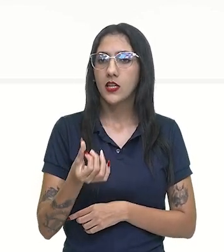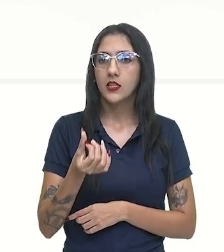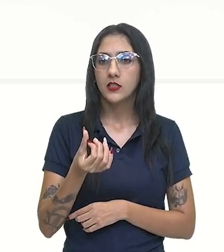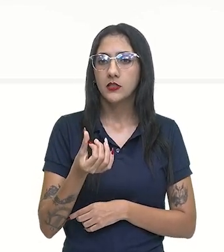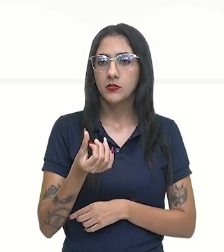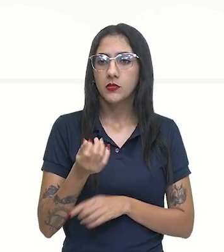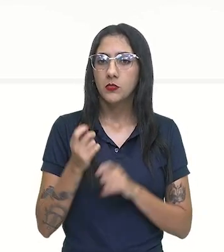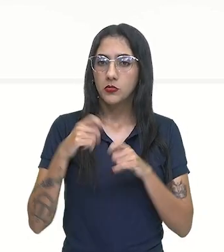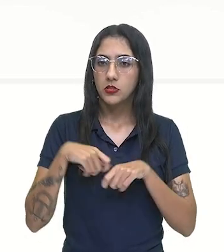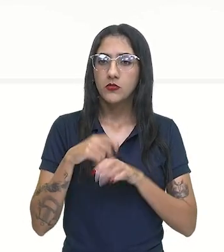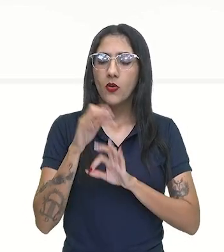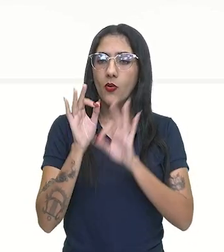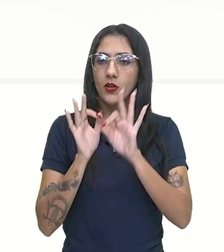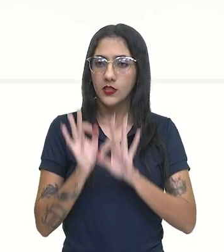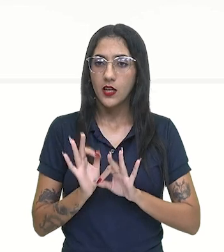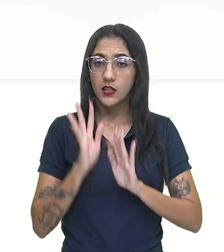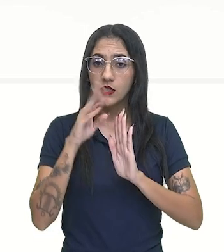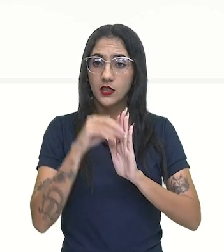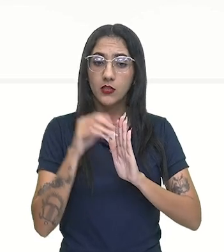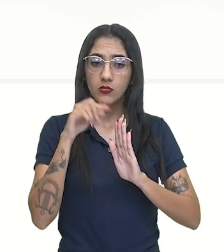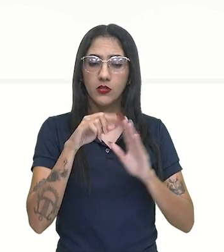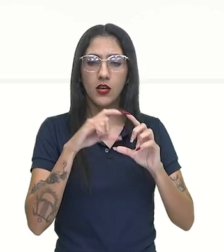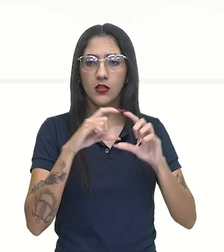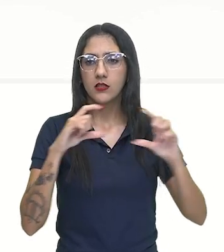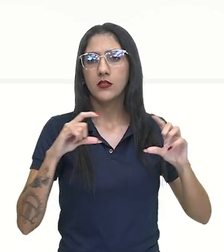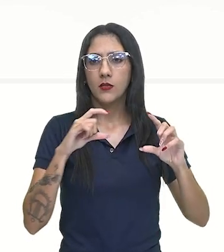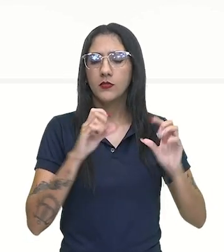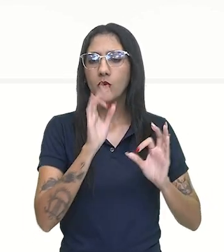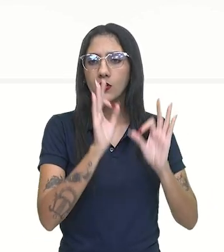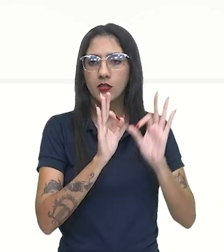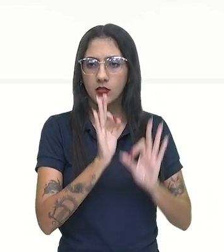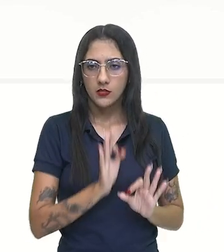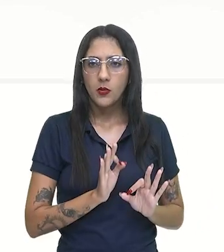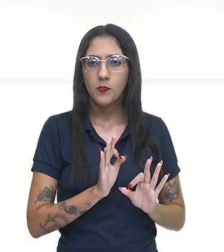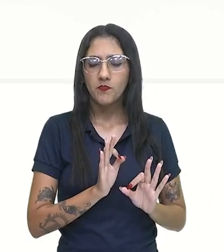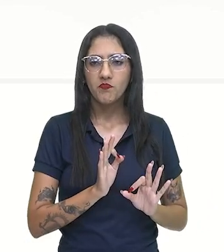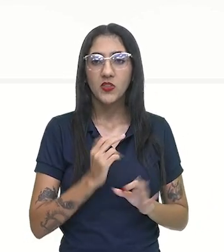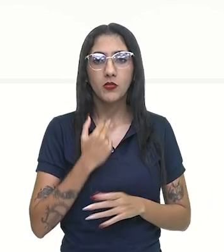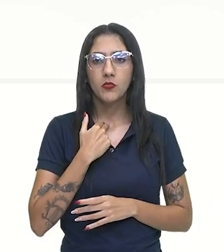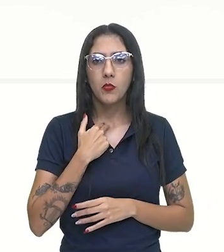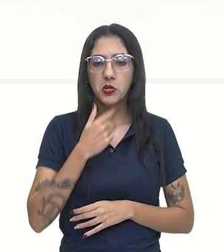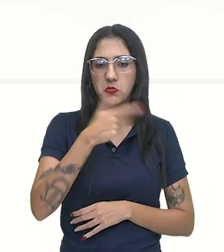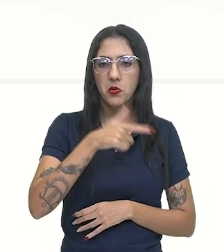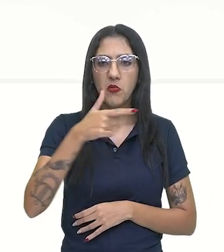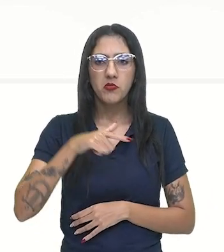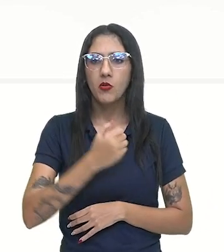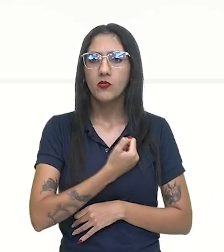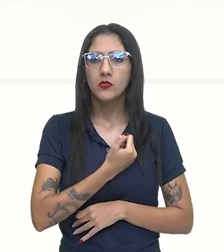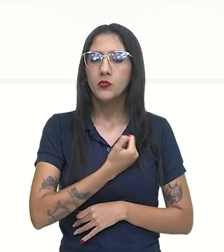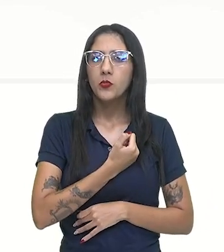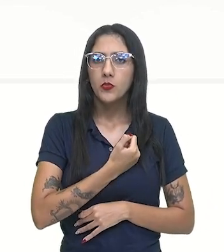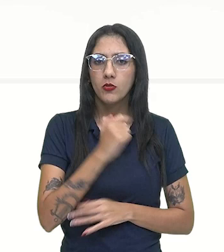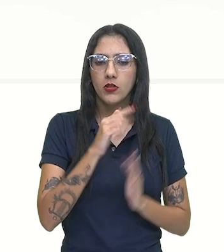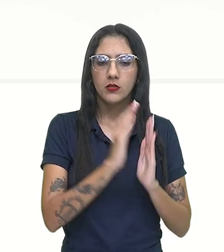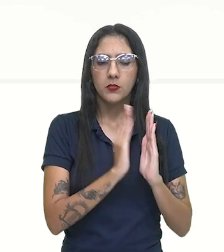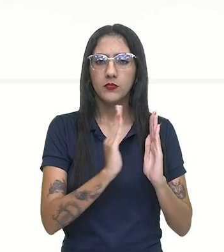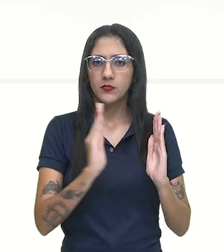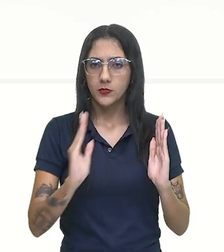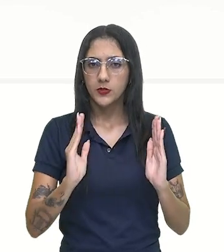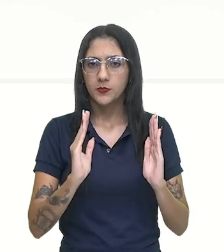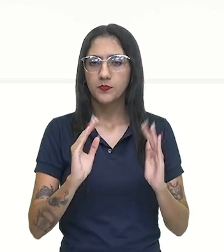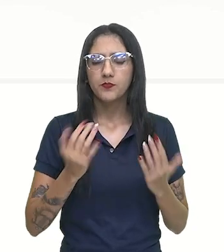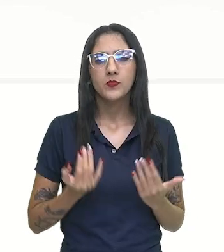possíveis de escrever dentro dessa condição aí de sem repetir o mesmo número, né? Tá? Então é